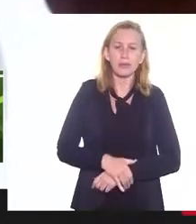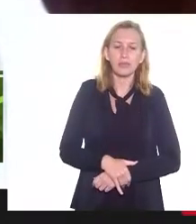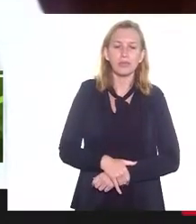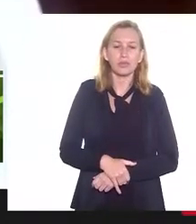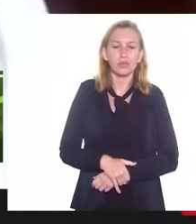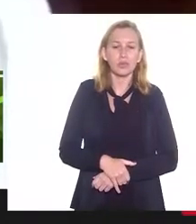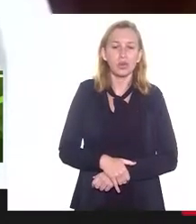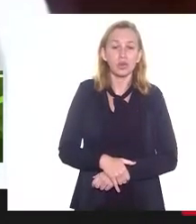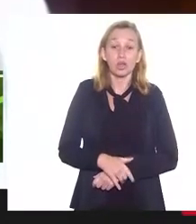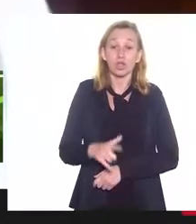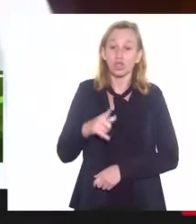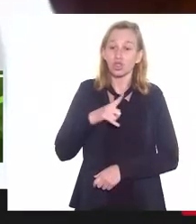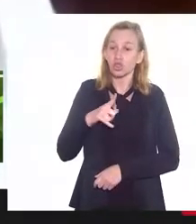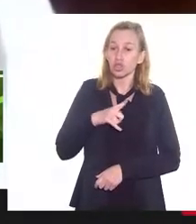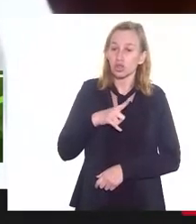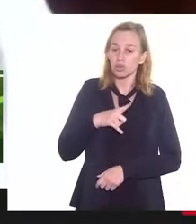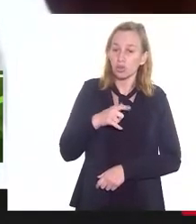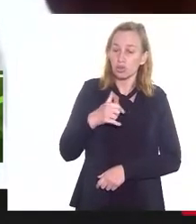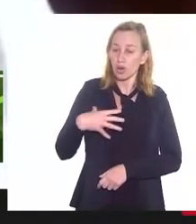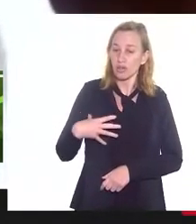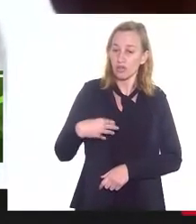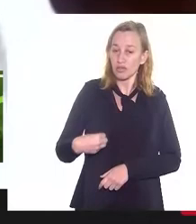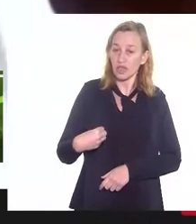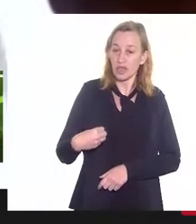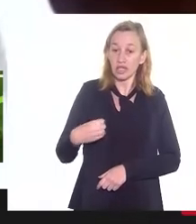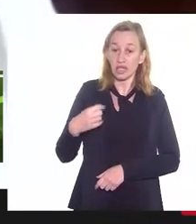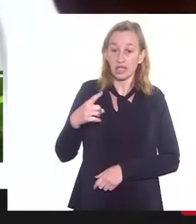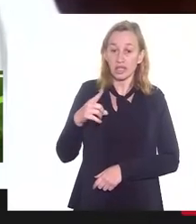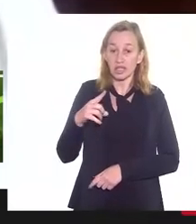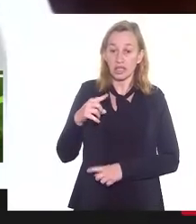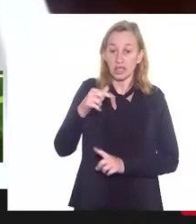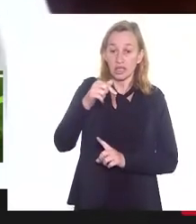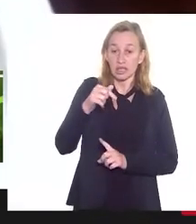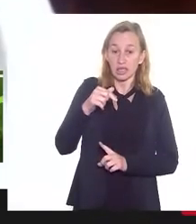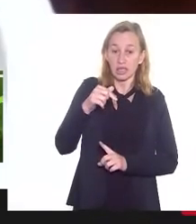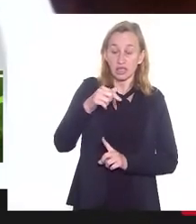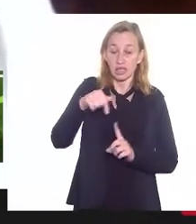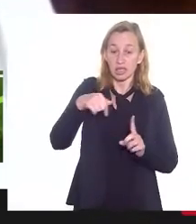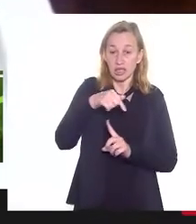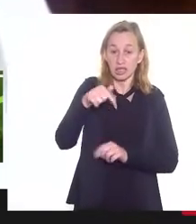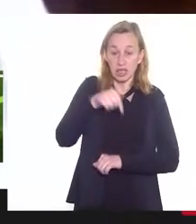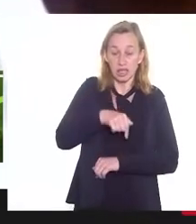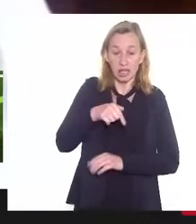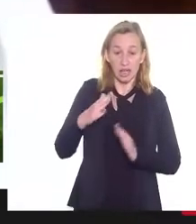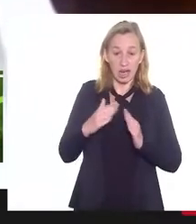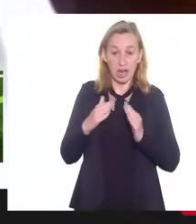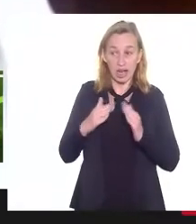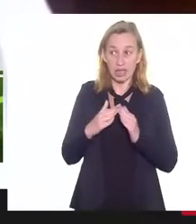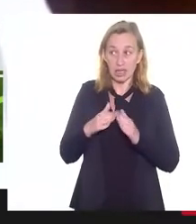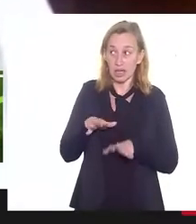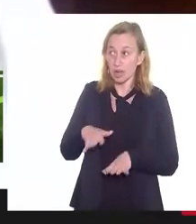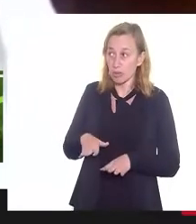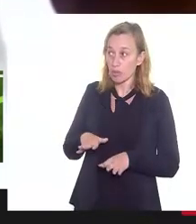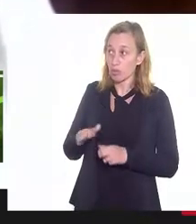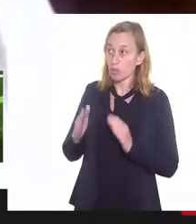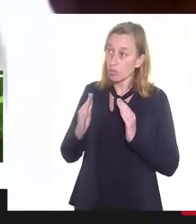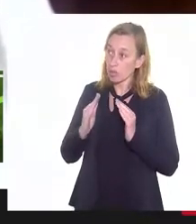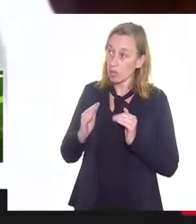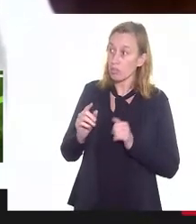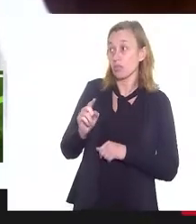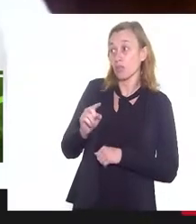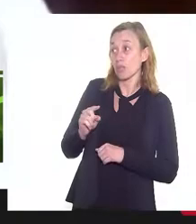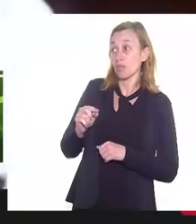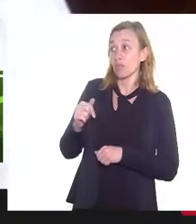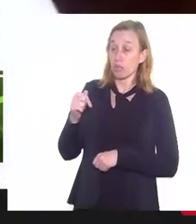Eu tinha uma filha de santo aqui em casa, que ela morava no Morro do Dendê. E no Morro do Dendê,